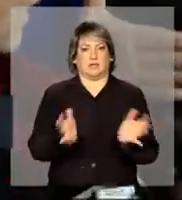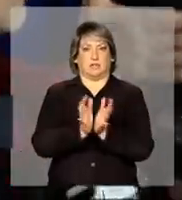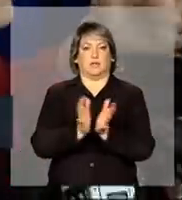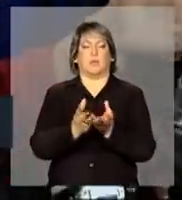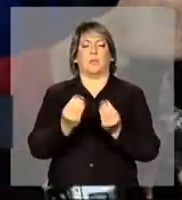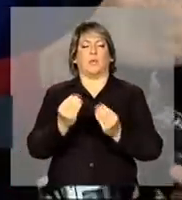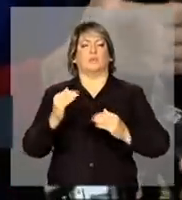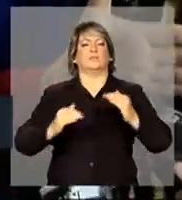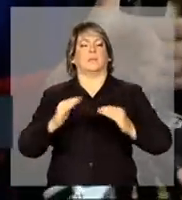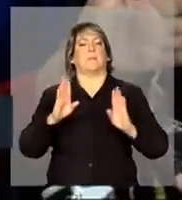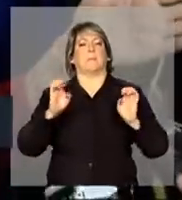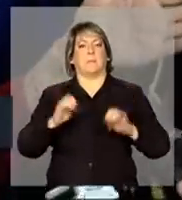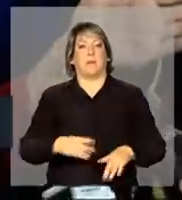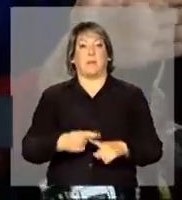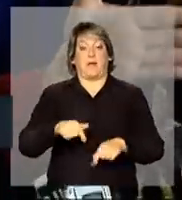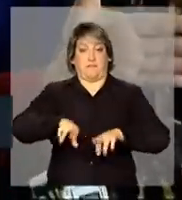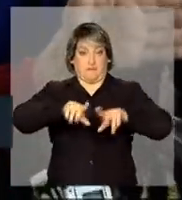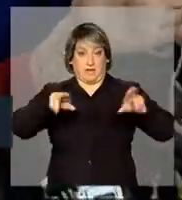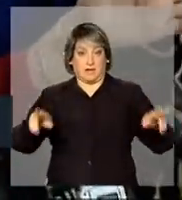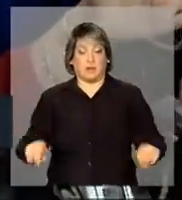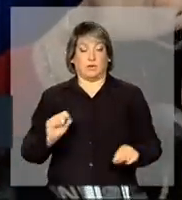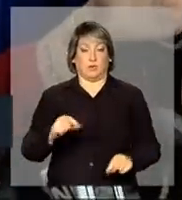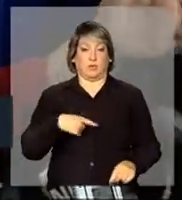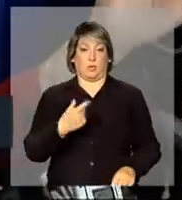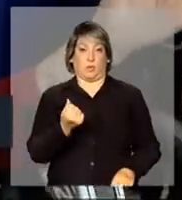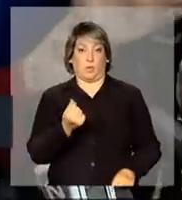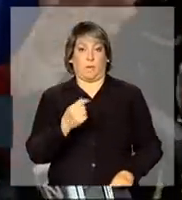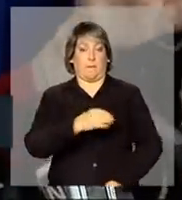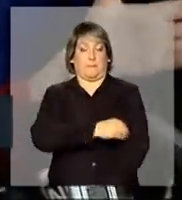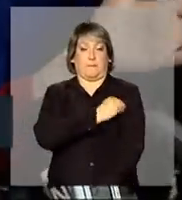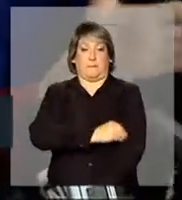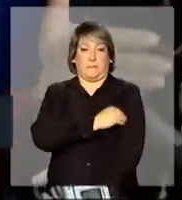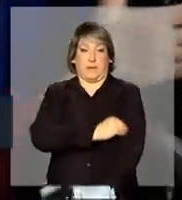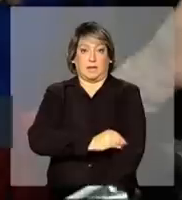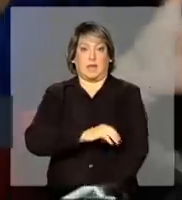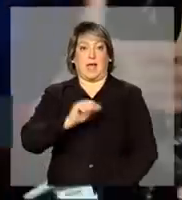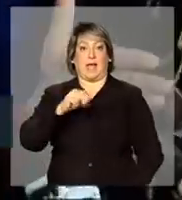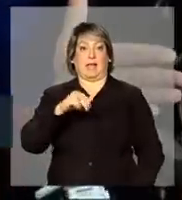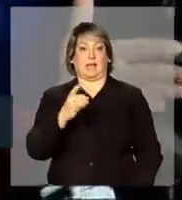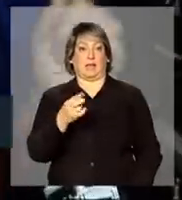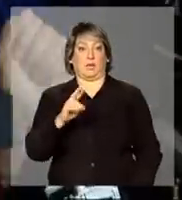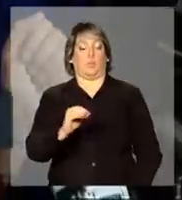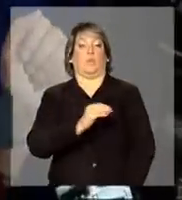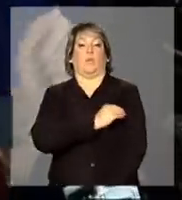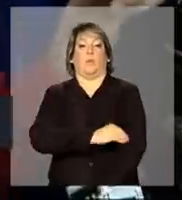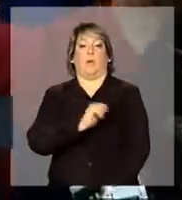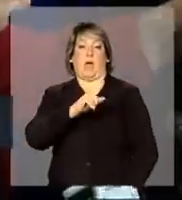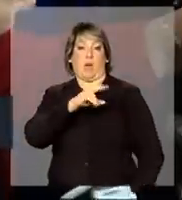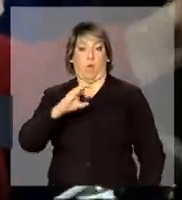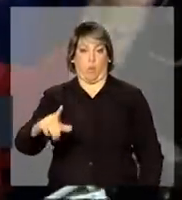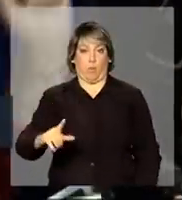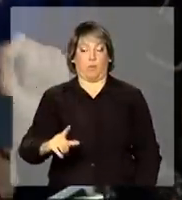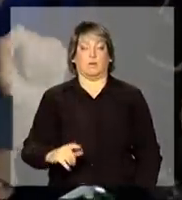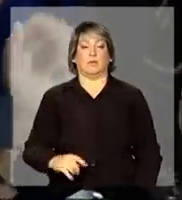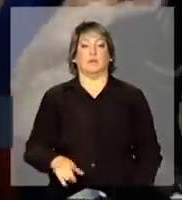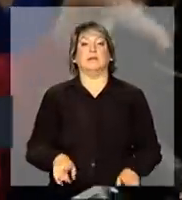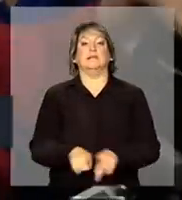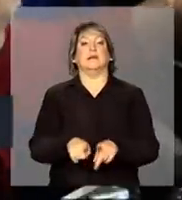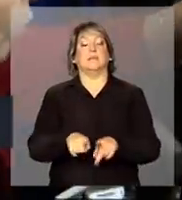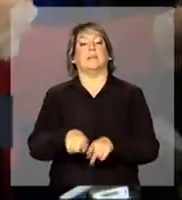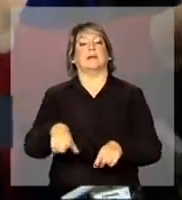por causa dessa variação no preço do etanol, que é anidro, álcool anidro, e que